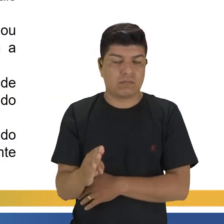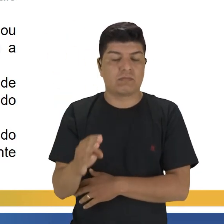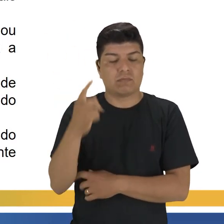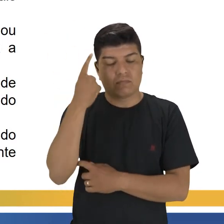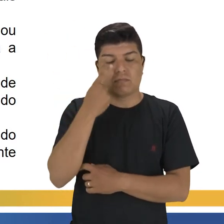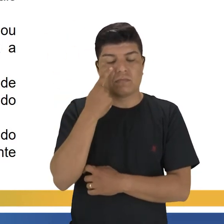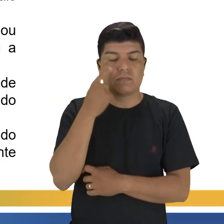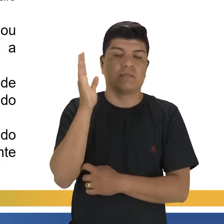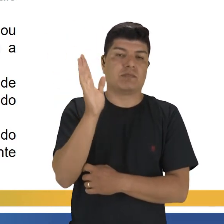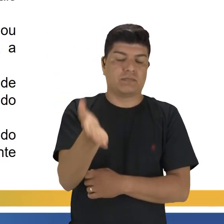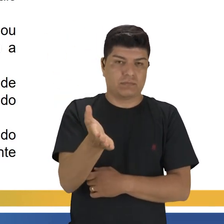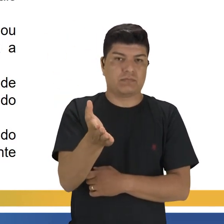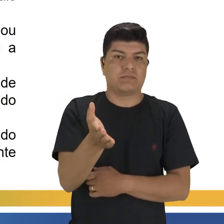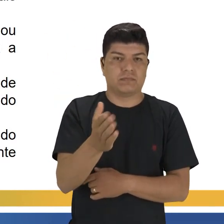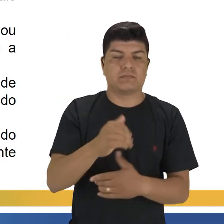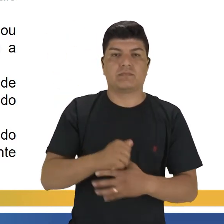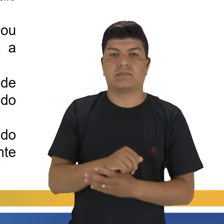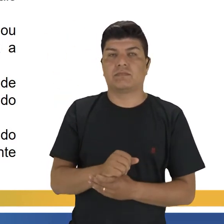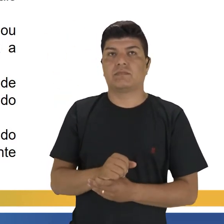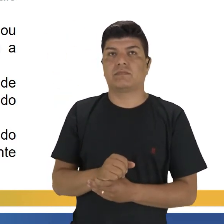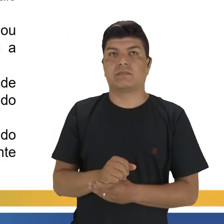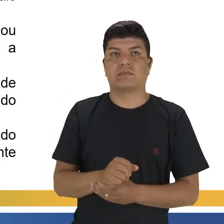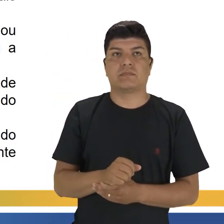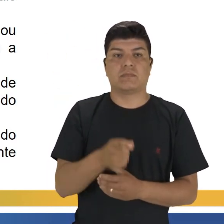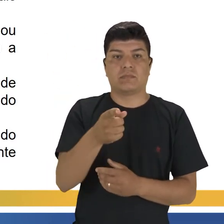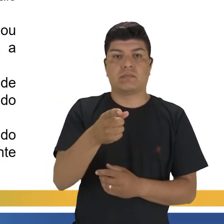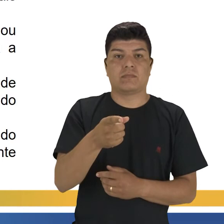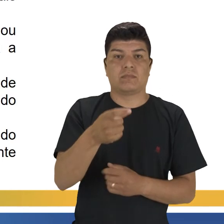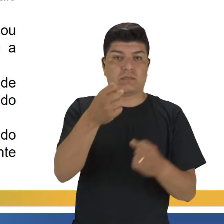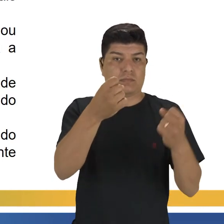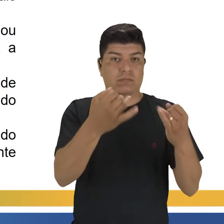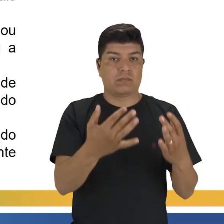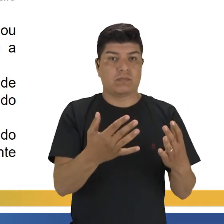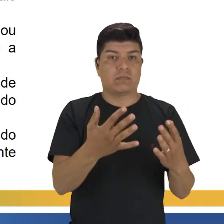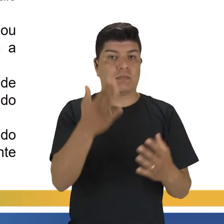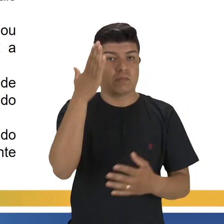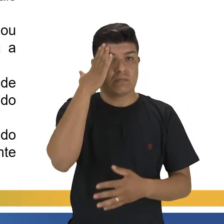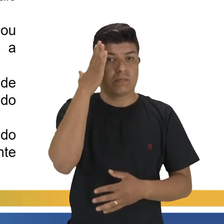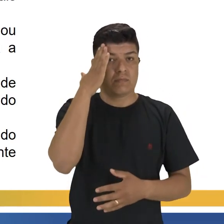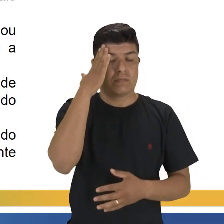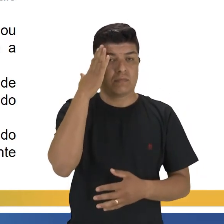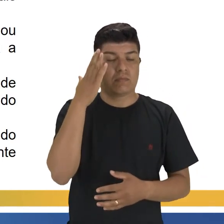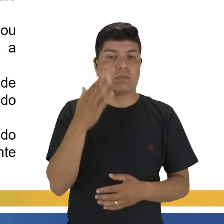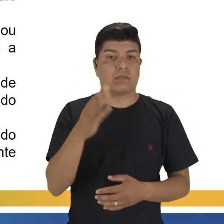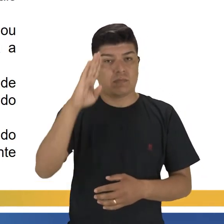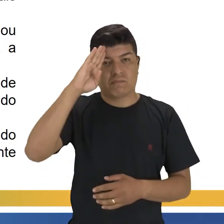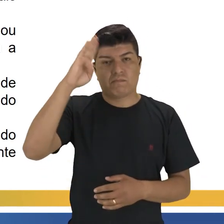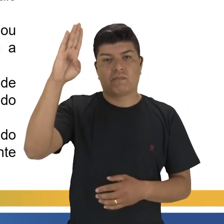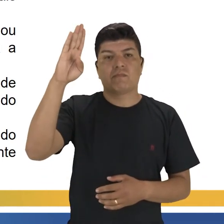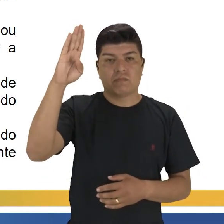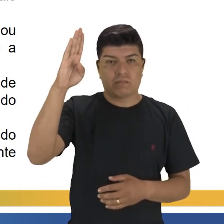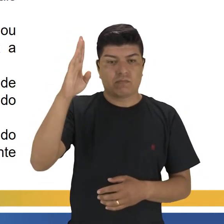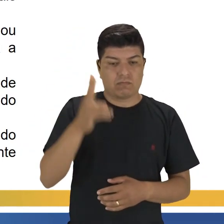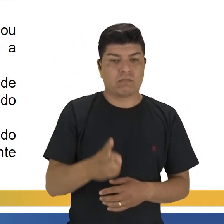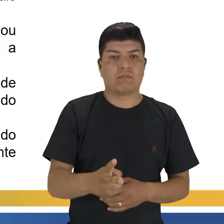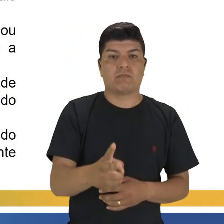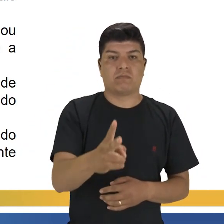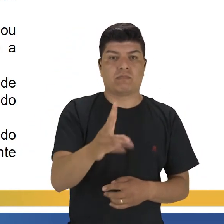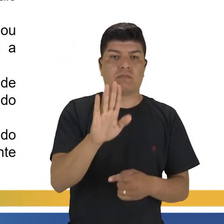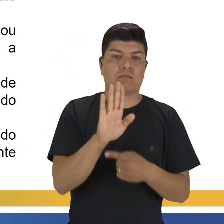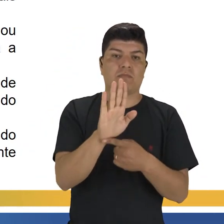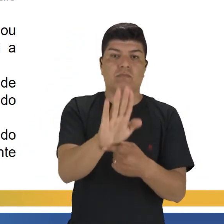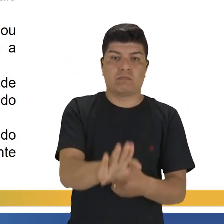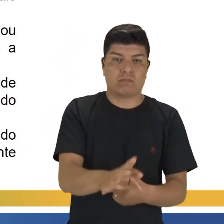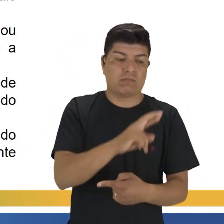isso. Então, considerando o trecho citado, é possível reconhecer que uma das principais e permanentes